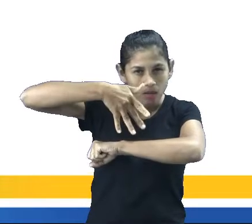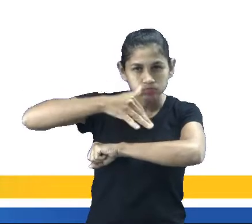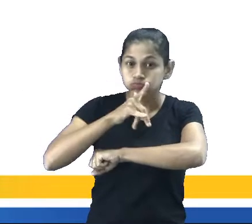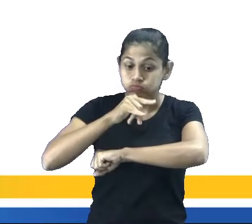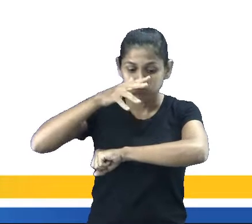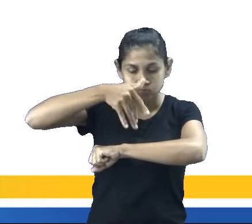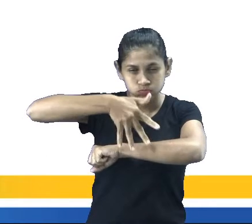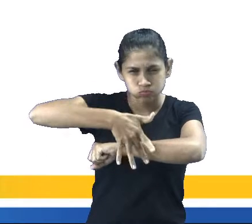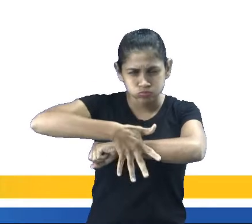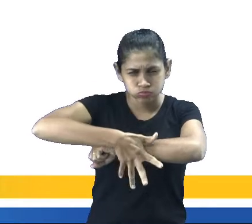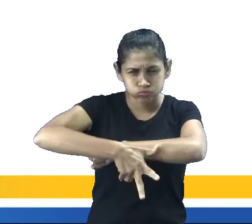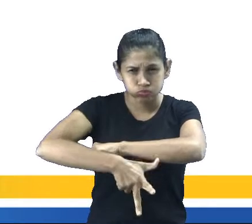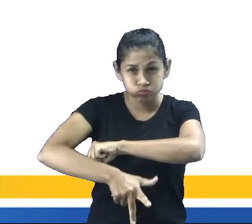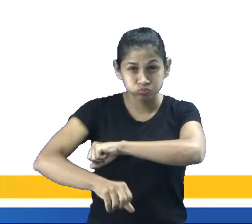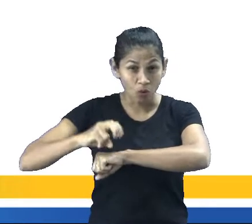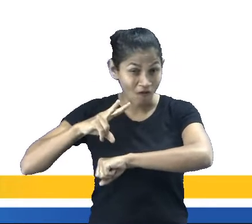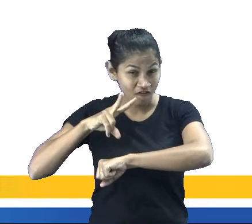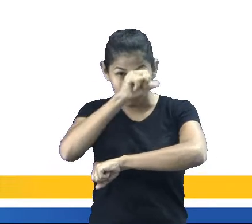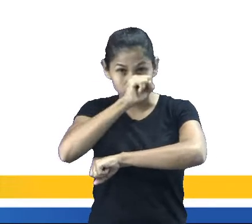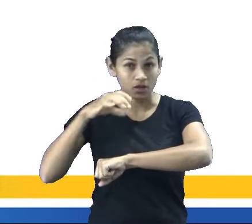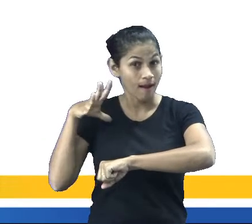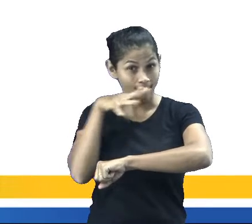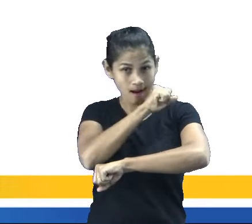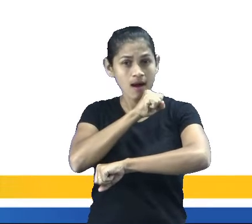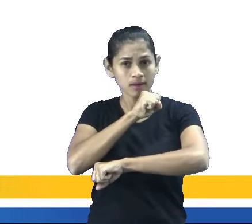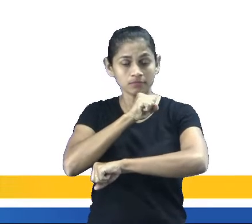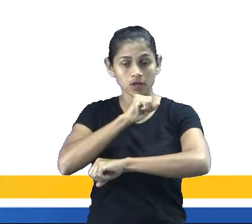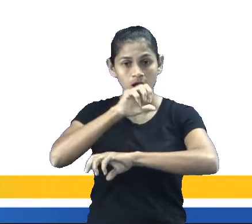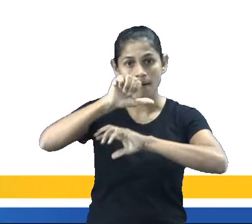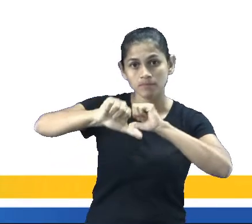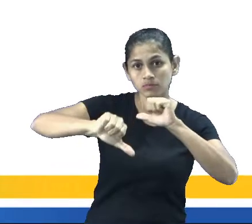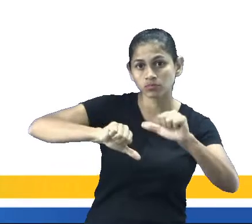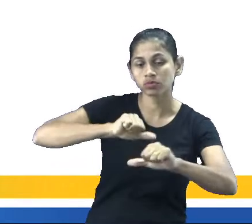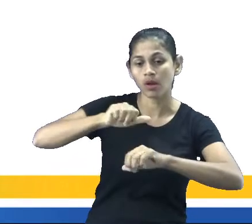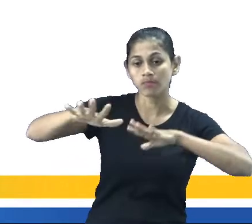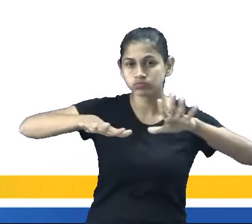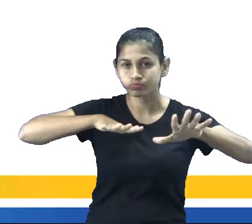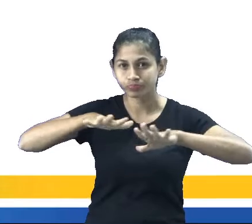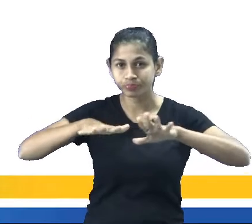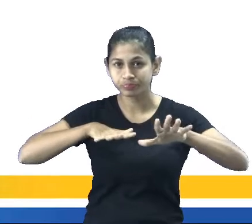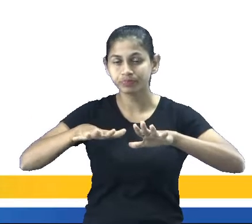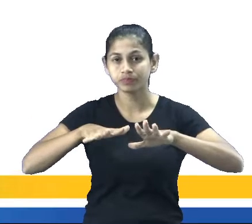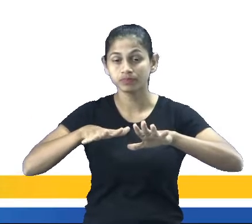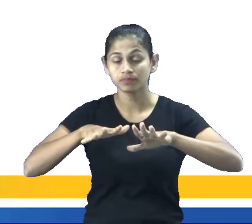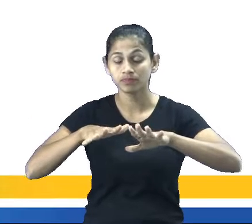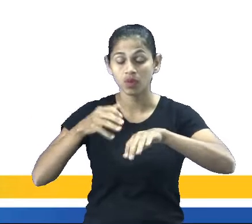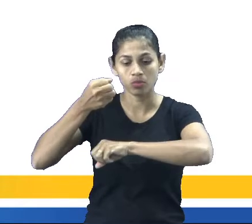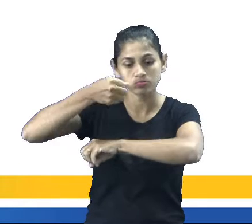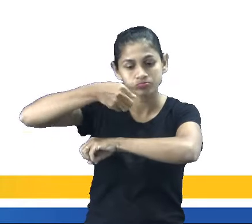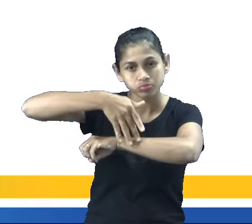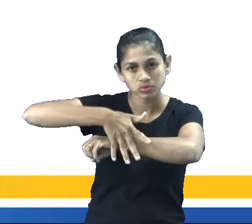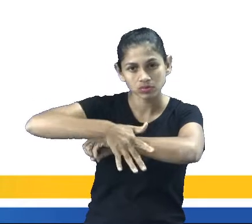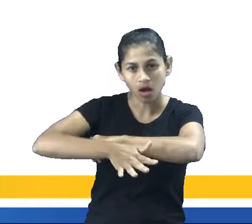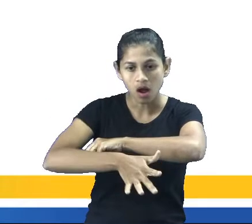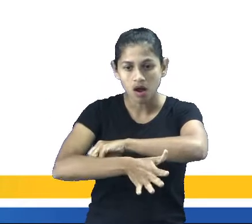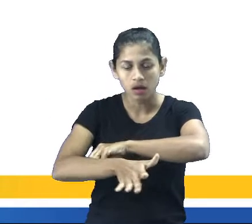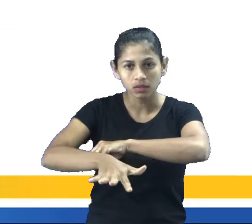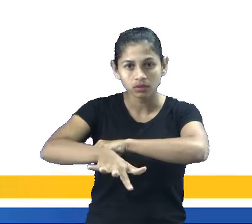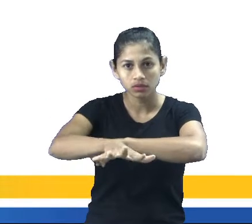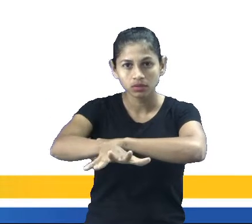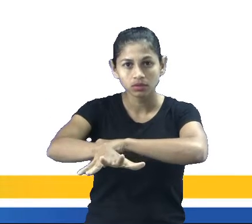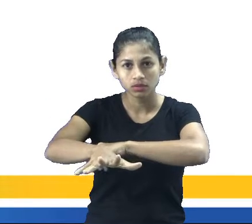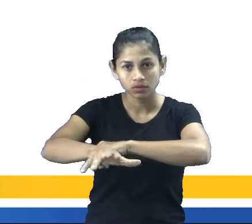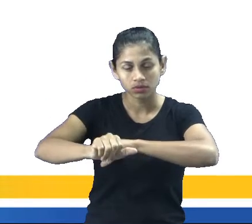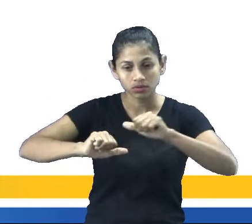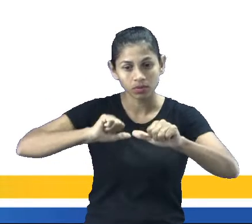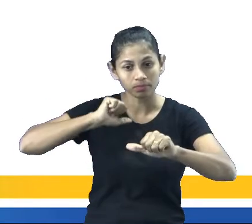muita velocidade e vai realizar o quê? A movimentação dessas turbinas. Depois de passar pela turbina, o gerador vai transformar essa